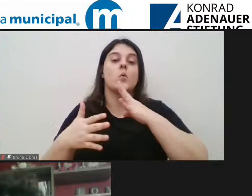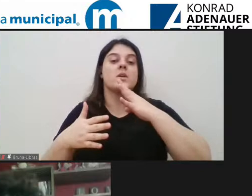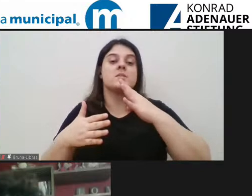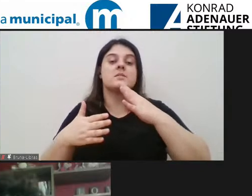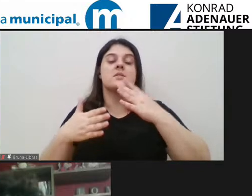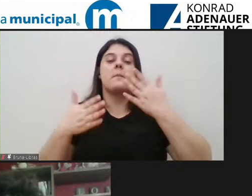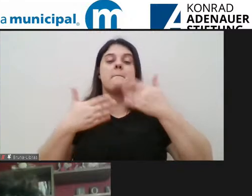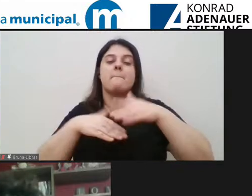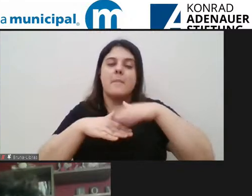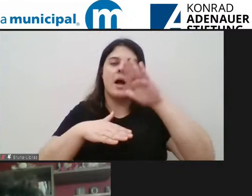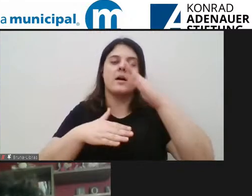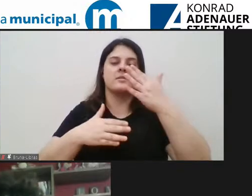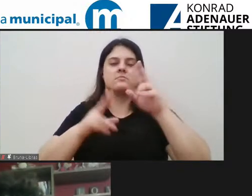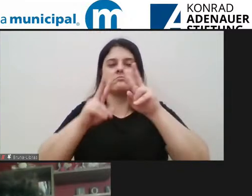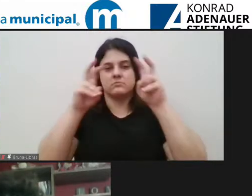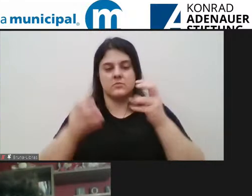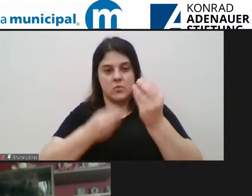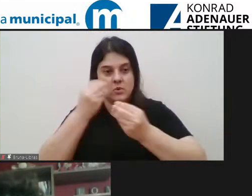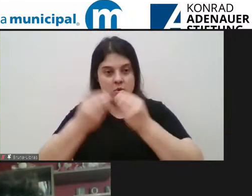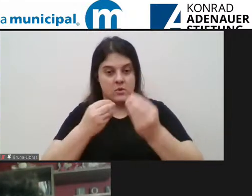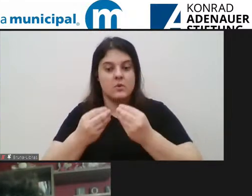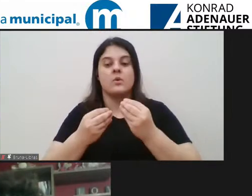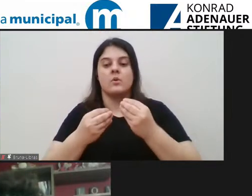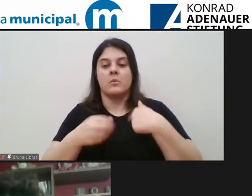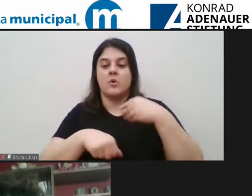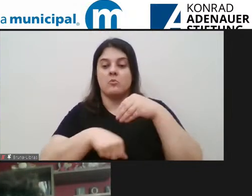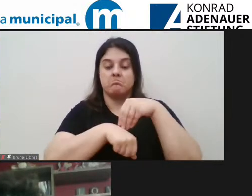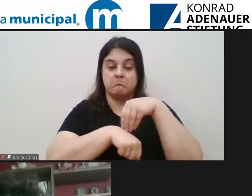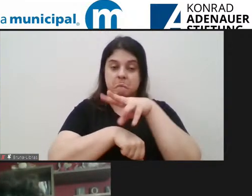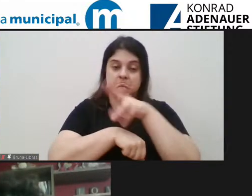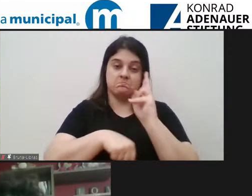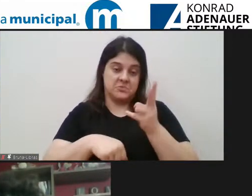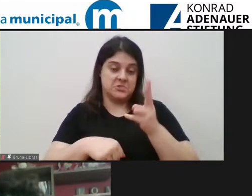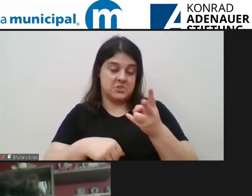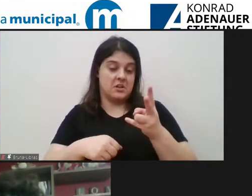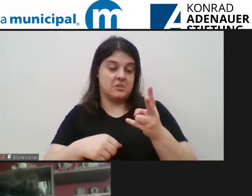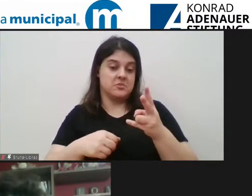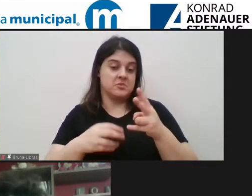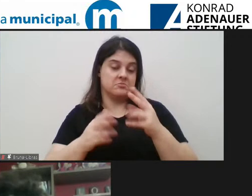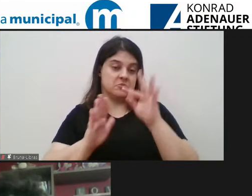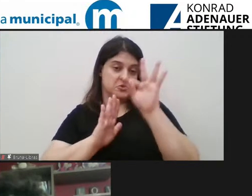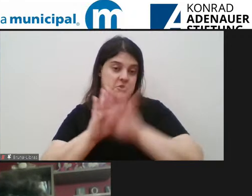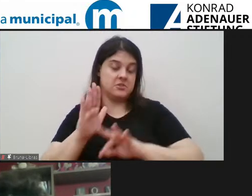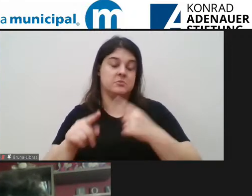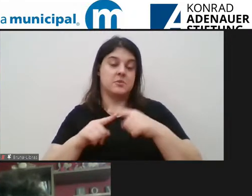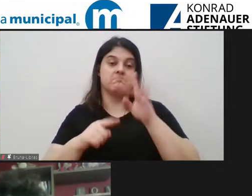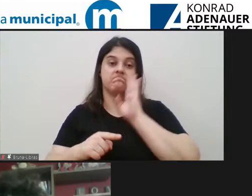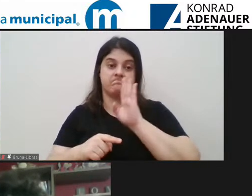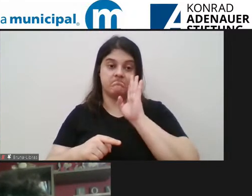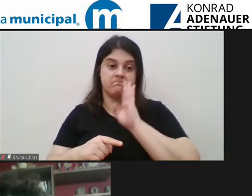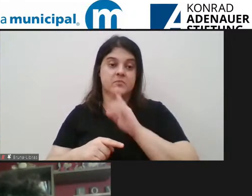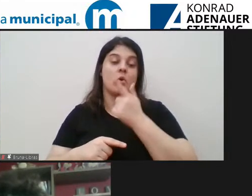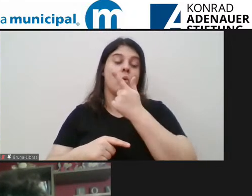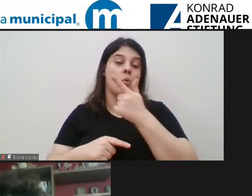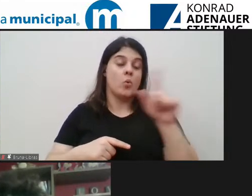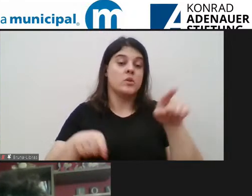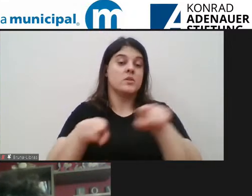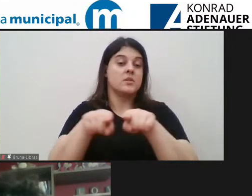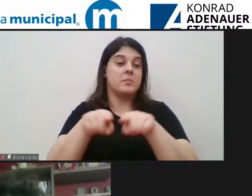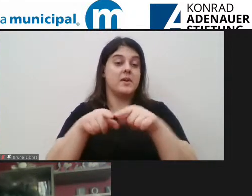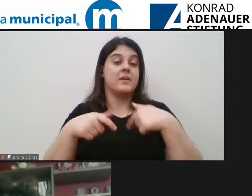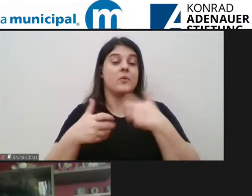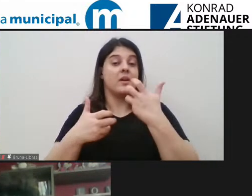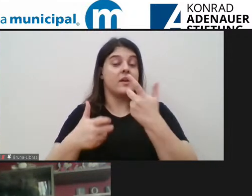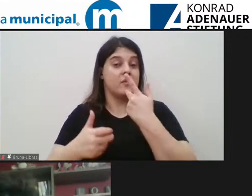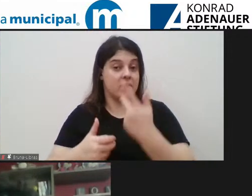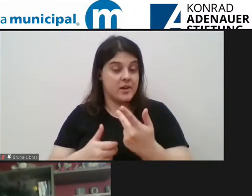mais aprofundada da política do Brasil comumente indico esses livros esses textos aqui porque é muito legal e as coisas que eu